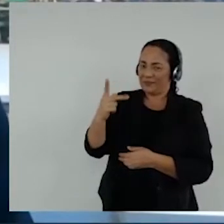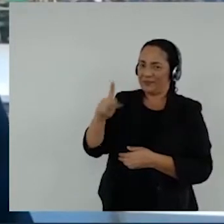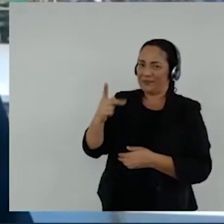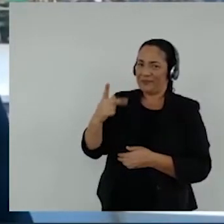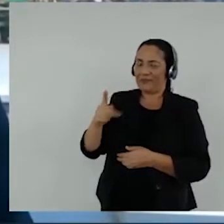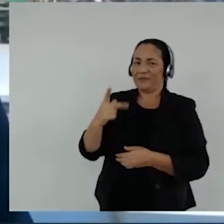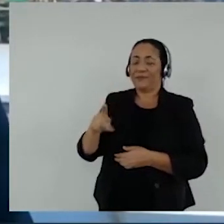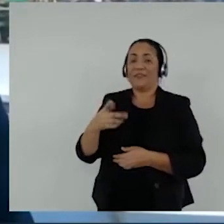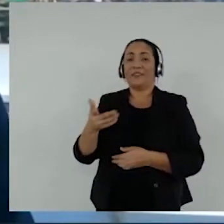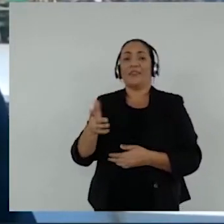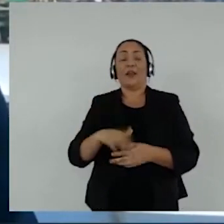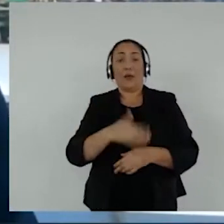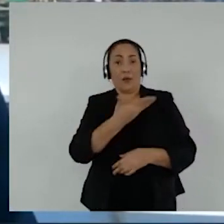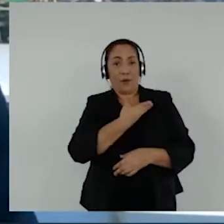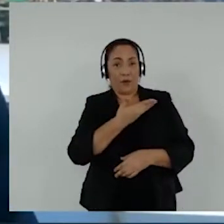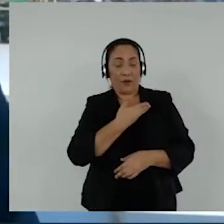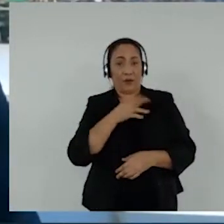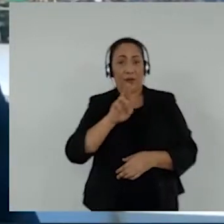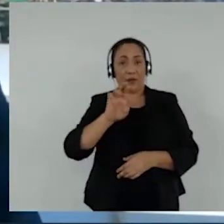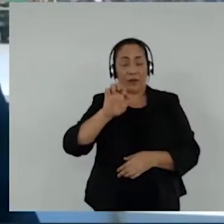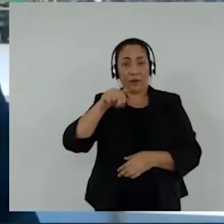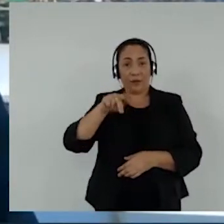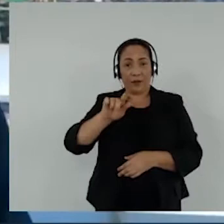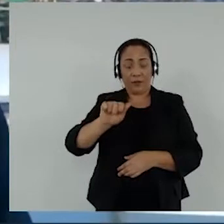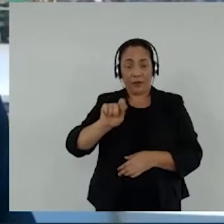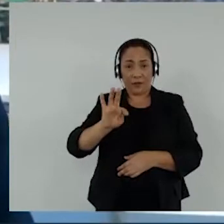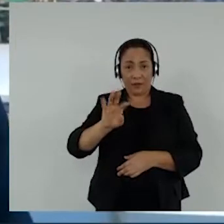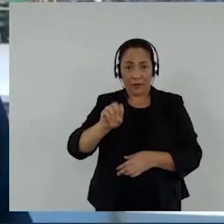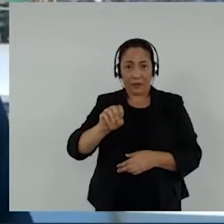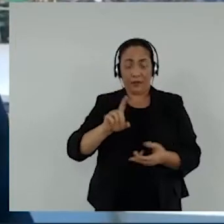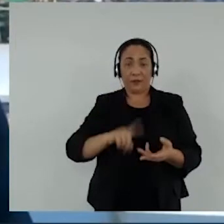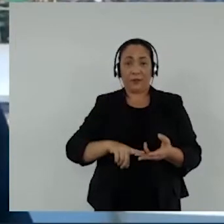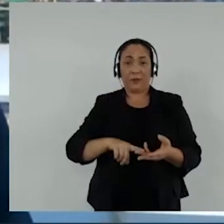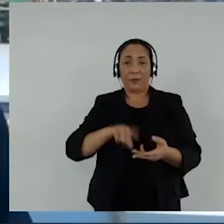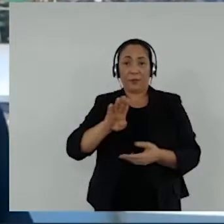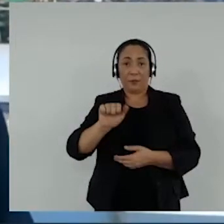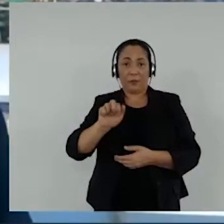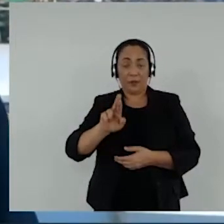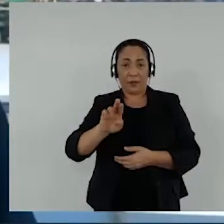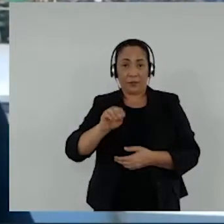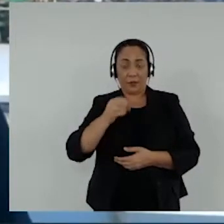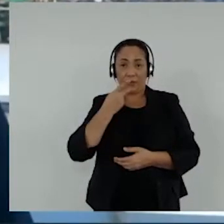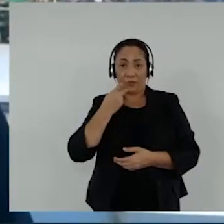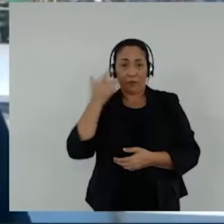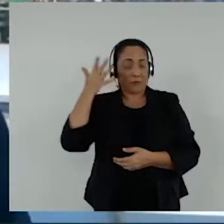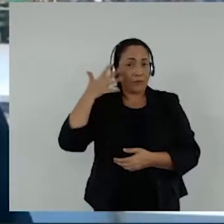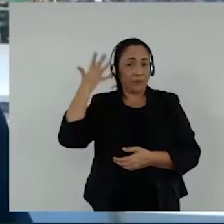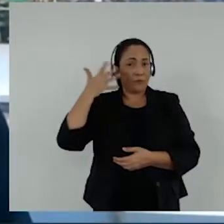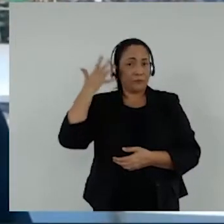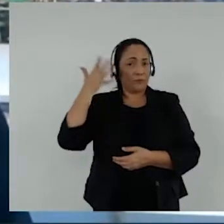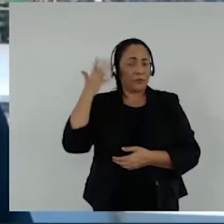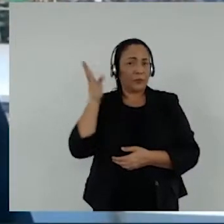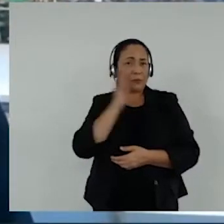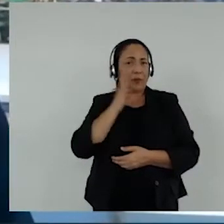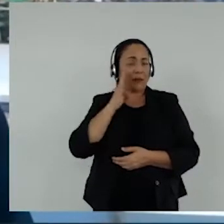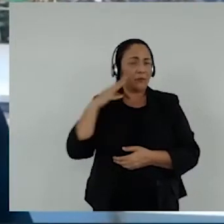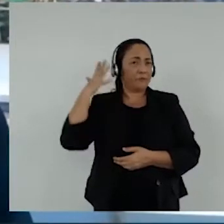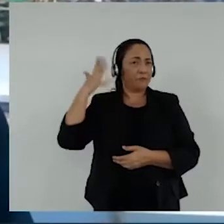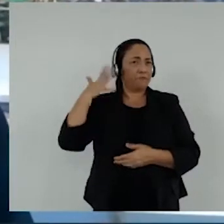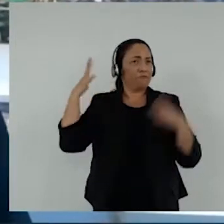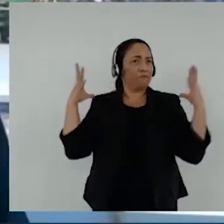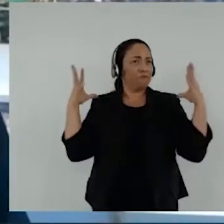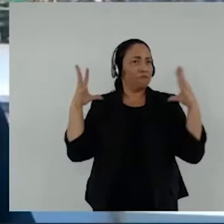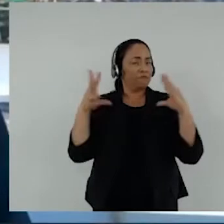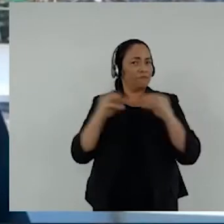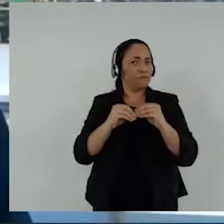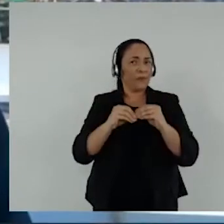colega Renato Brasileiro. O professor José Carlos Barbosa Moreira dizia que as palestras devem ser breves e boas,